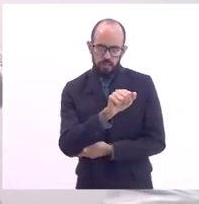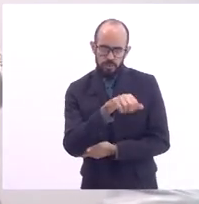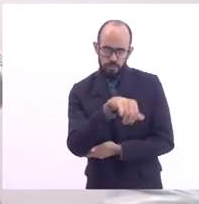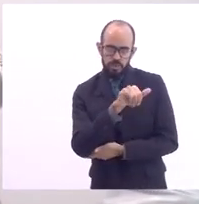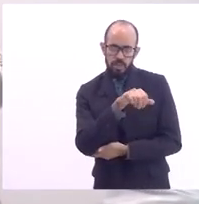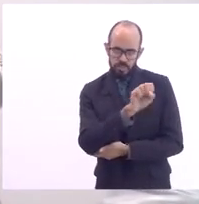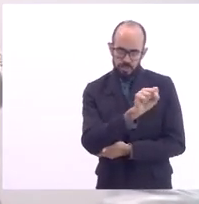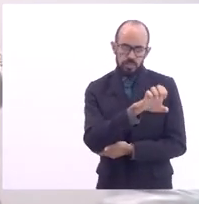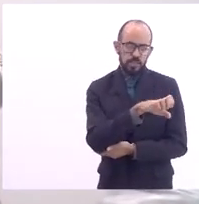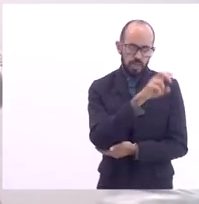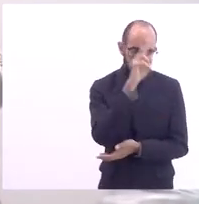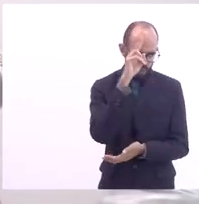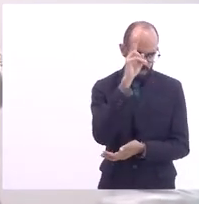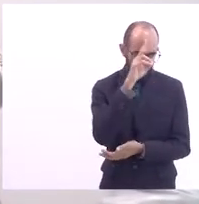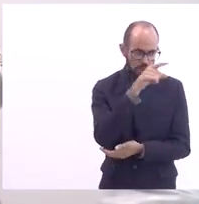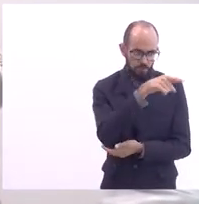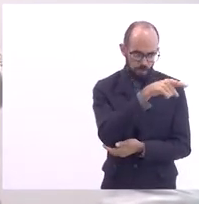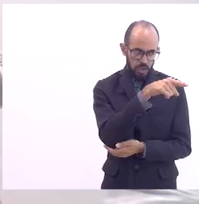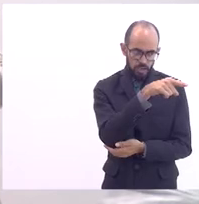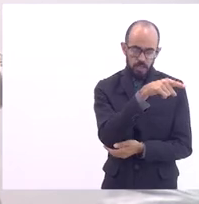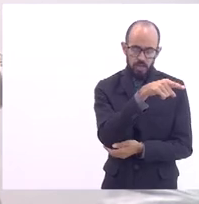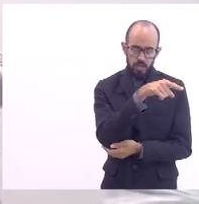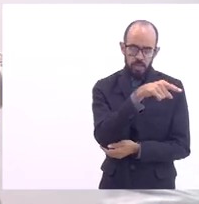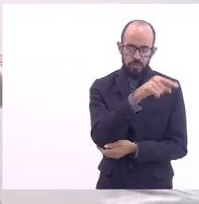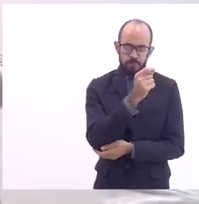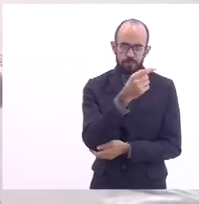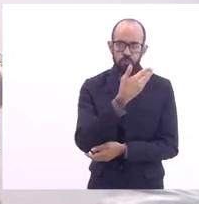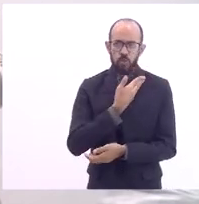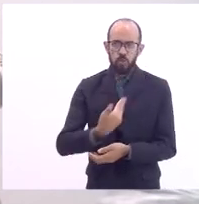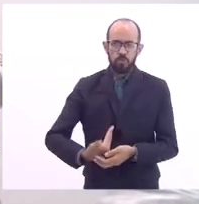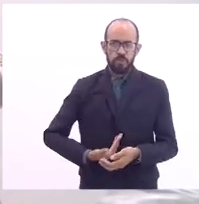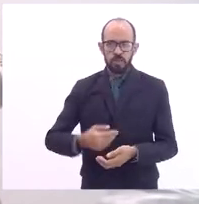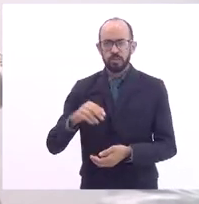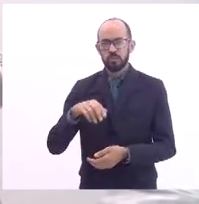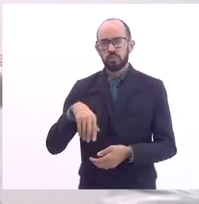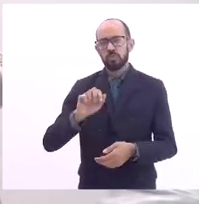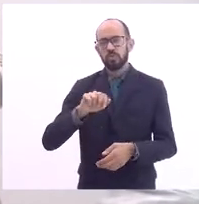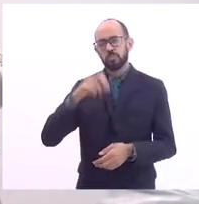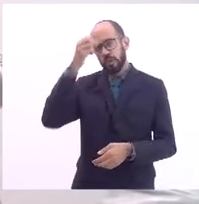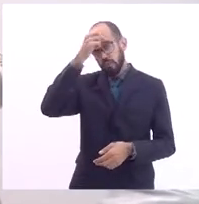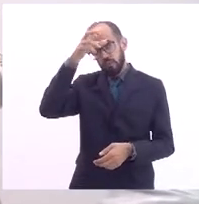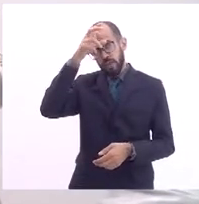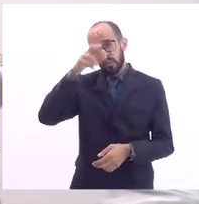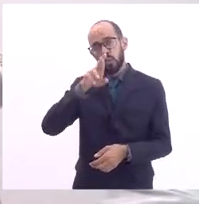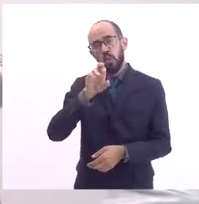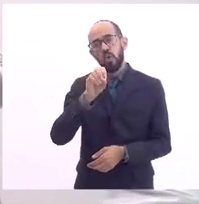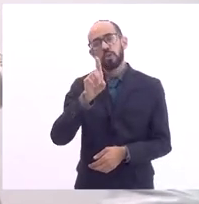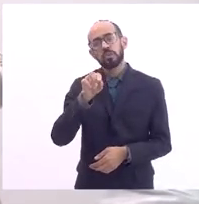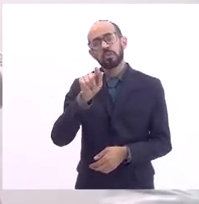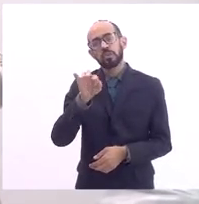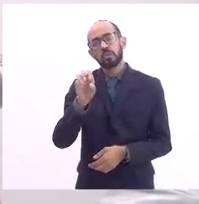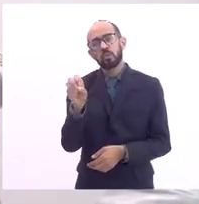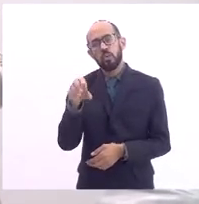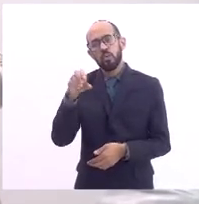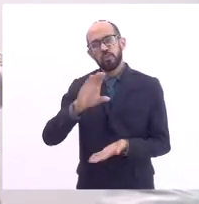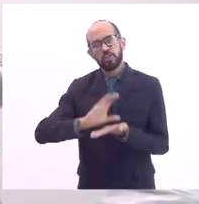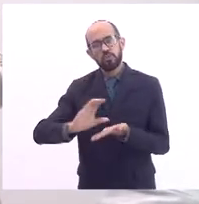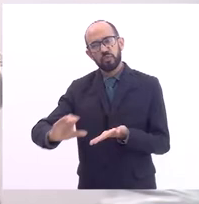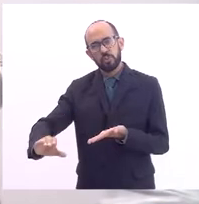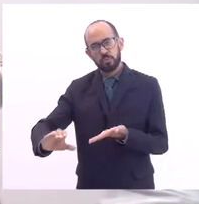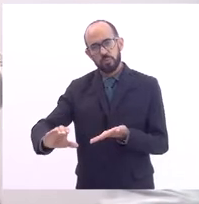lembrar disso. O governo de Niterói, do nosso ex-prefeito Rodrigo Neves, fez um investimento pesado na